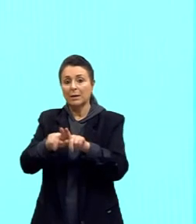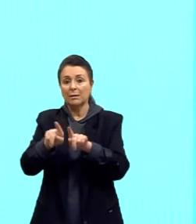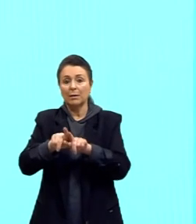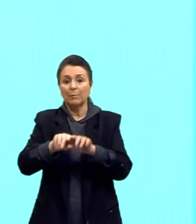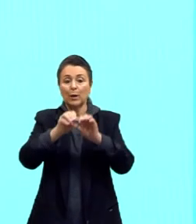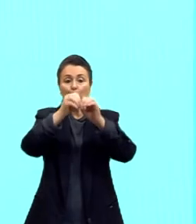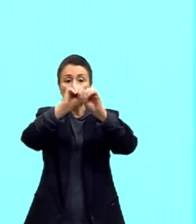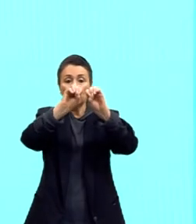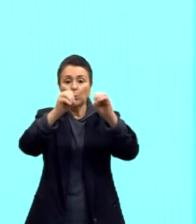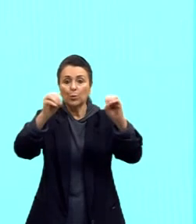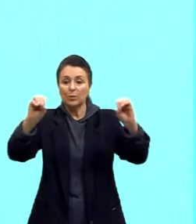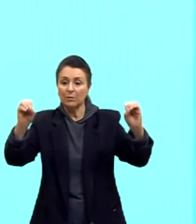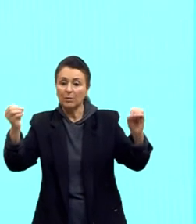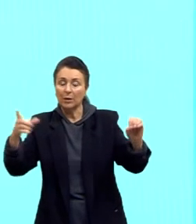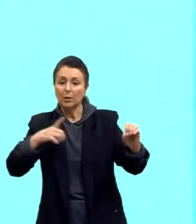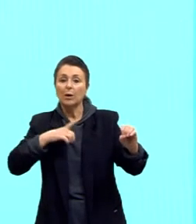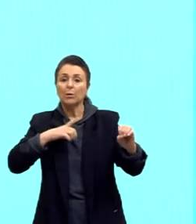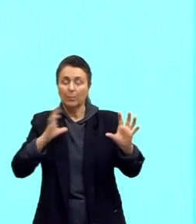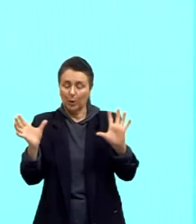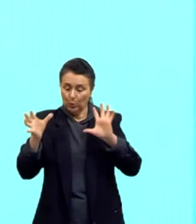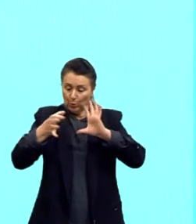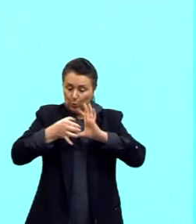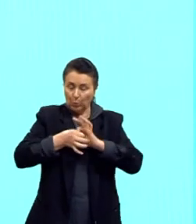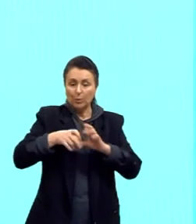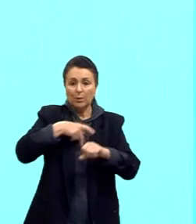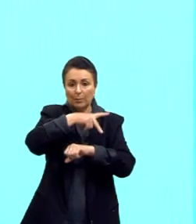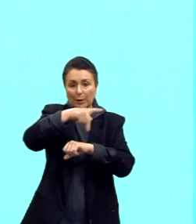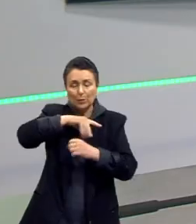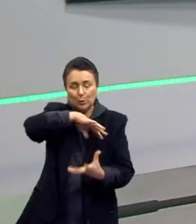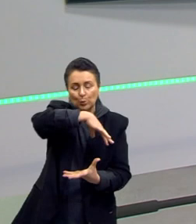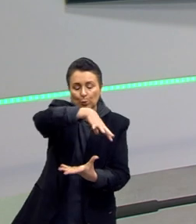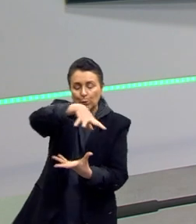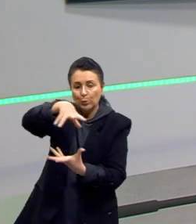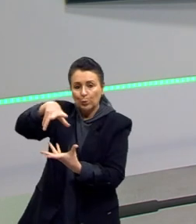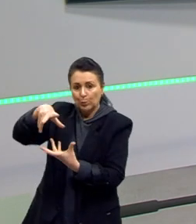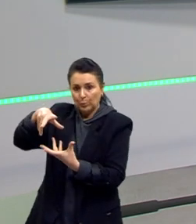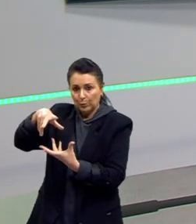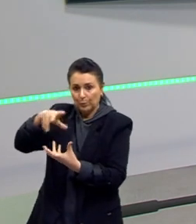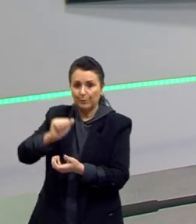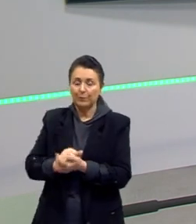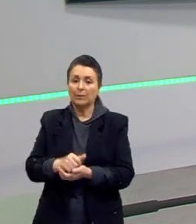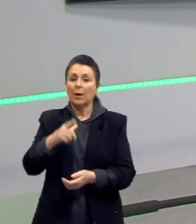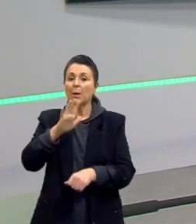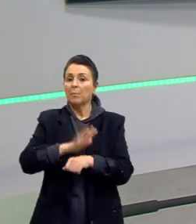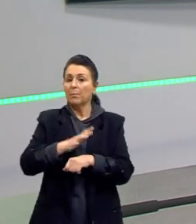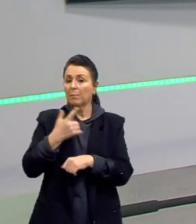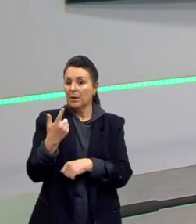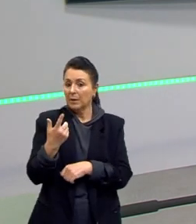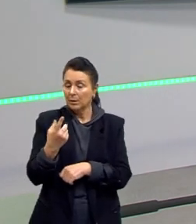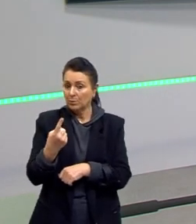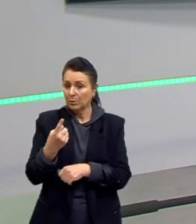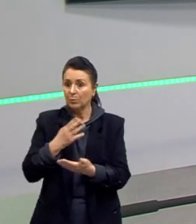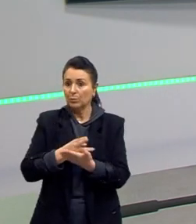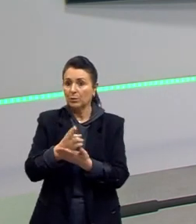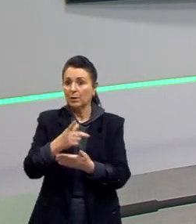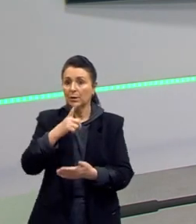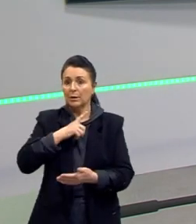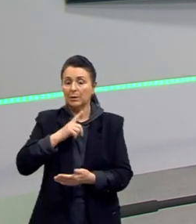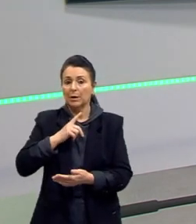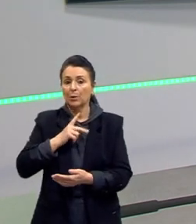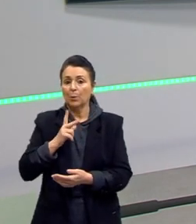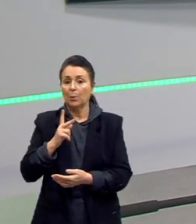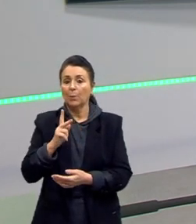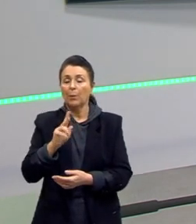tem aí países de todo o mundo tá vamos passar aqui mais um E aí nós temos o bixitu